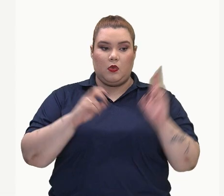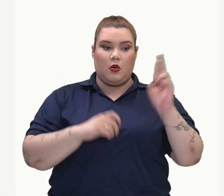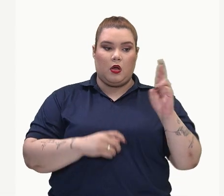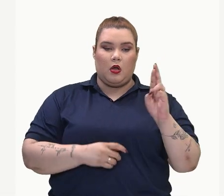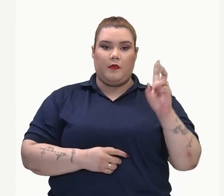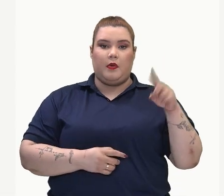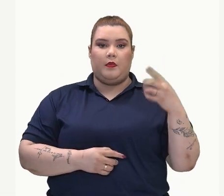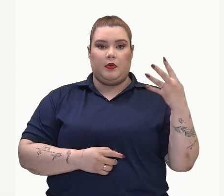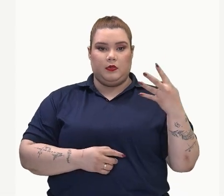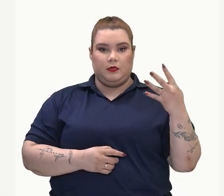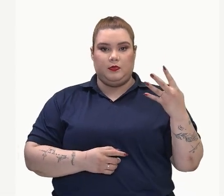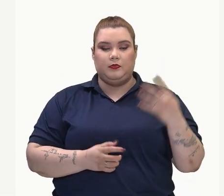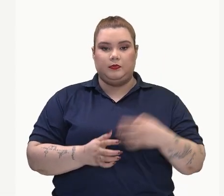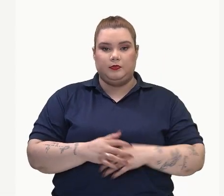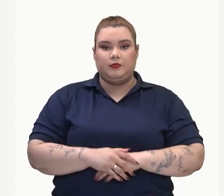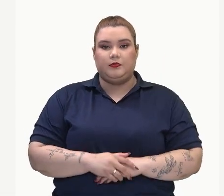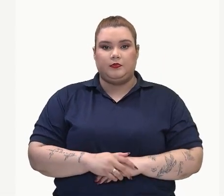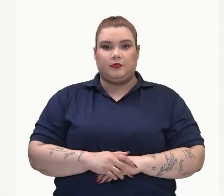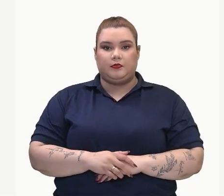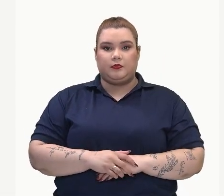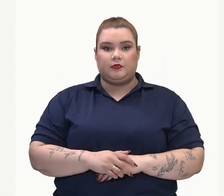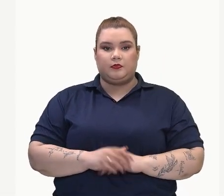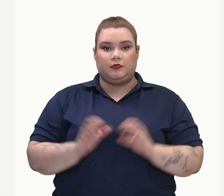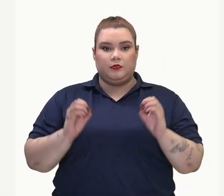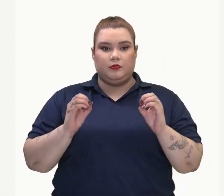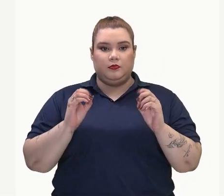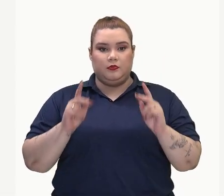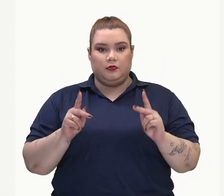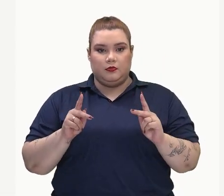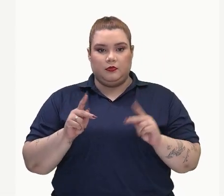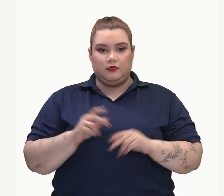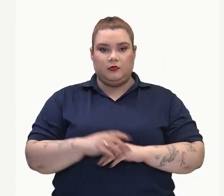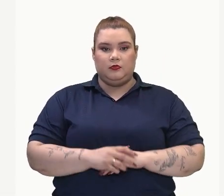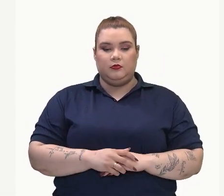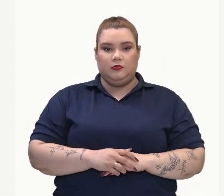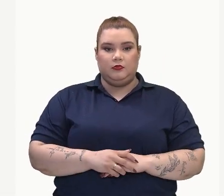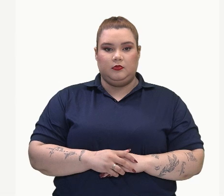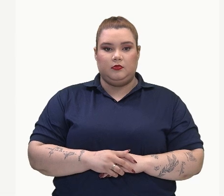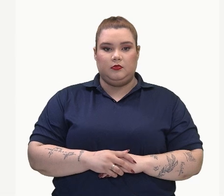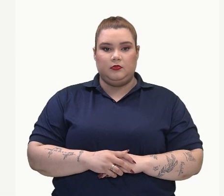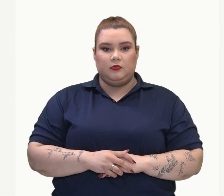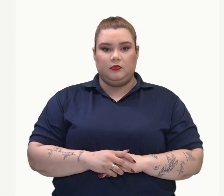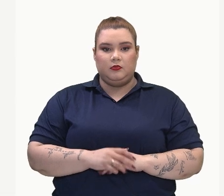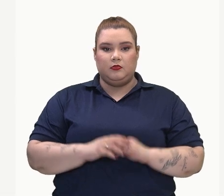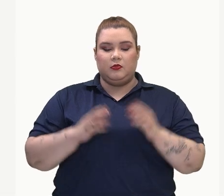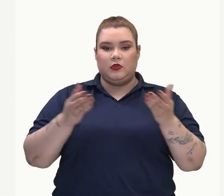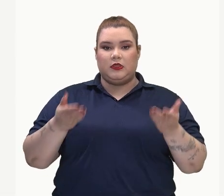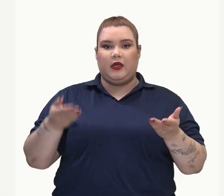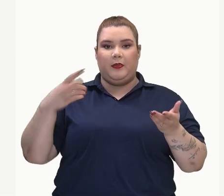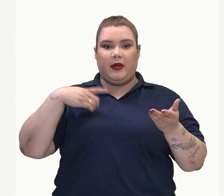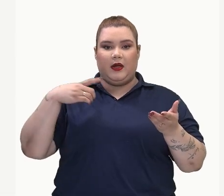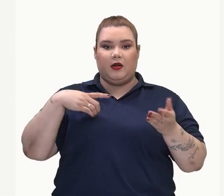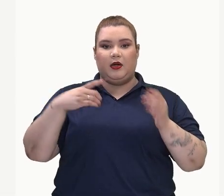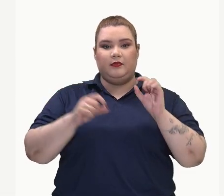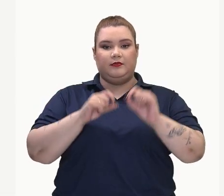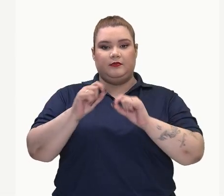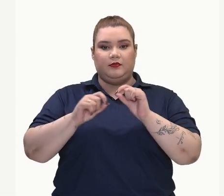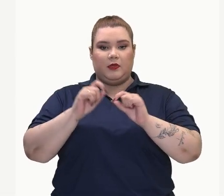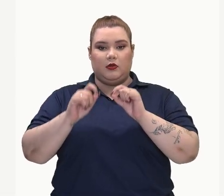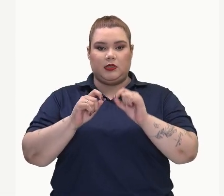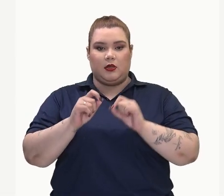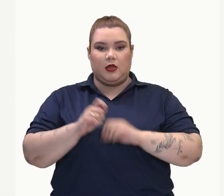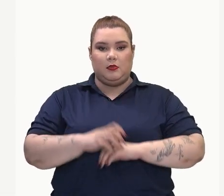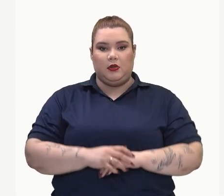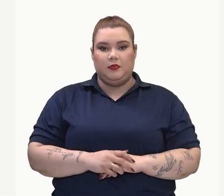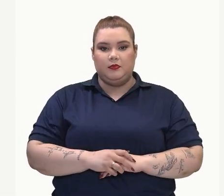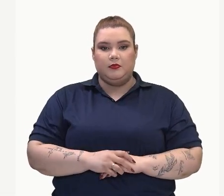raio é 4, certo? Pois bem, então nós temos essas informações aqui, né? Nós vamos